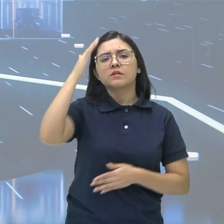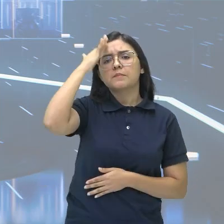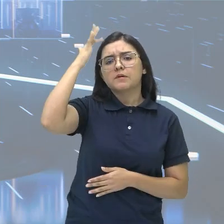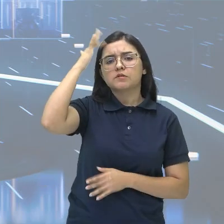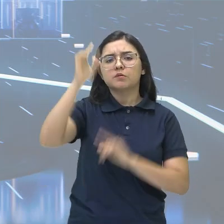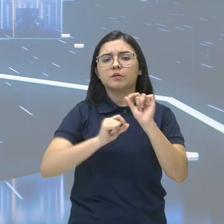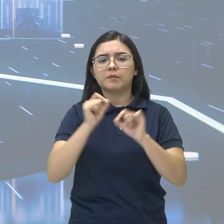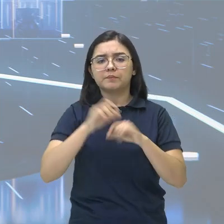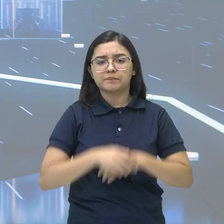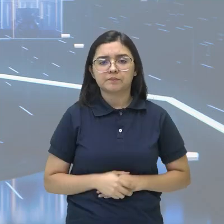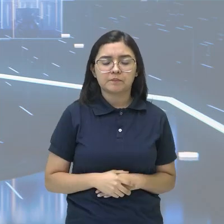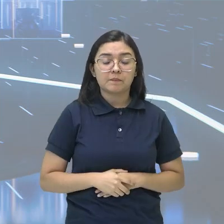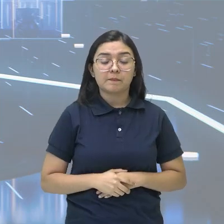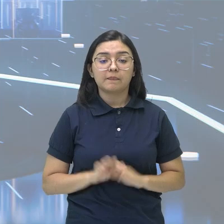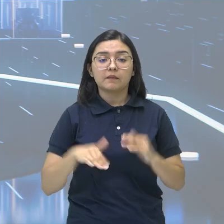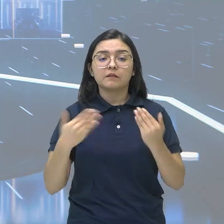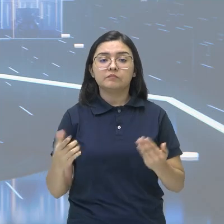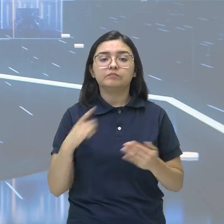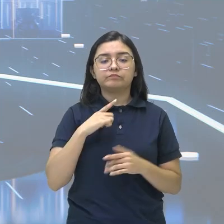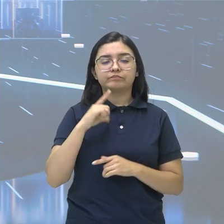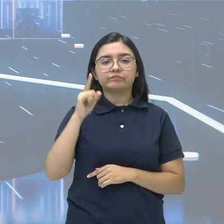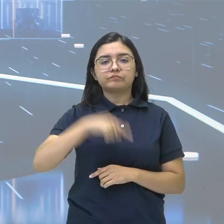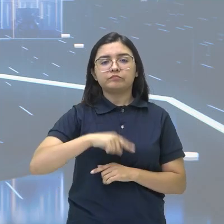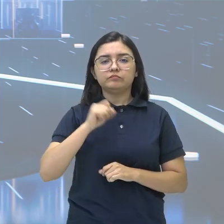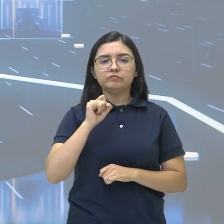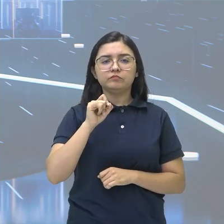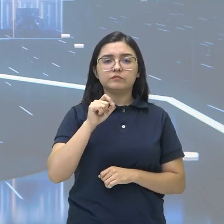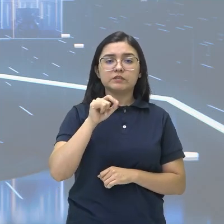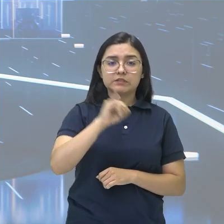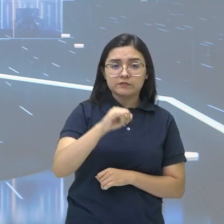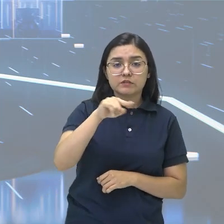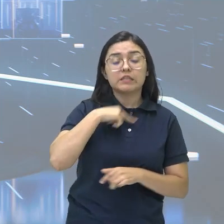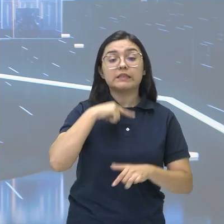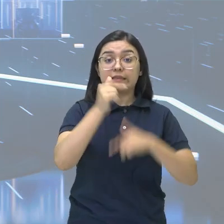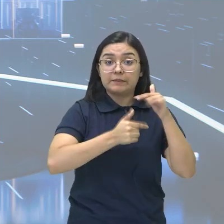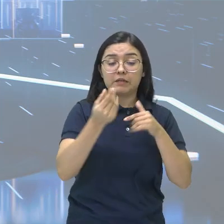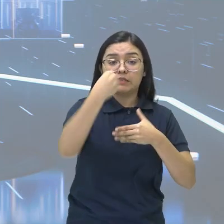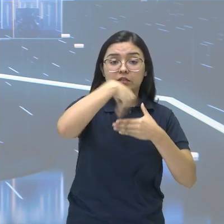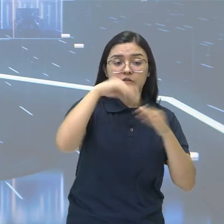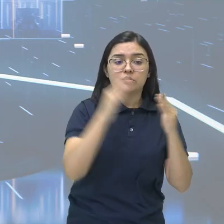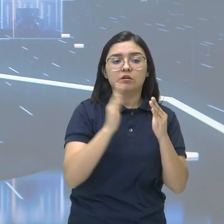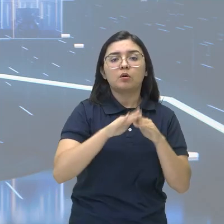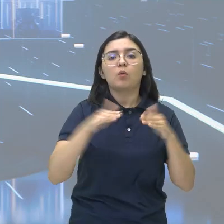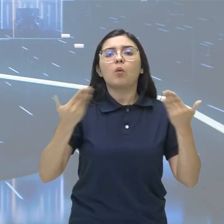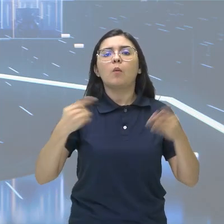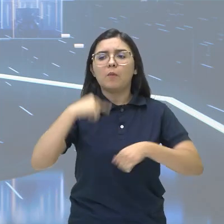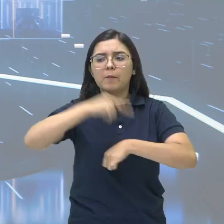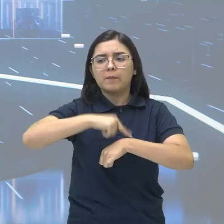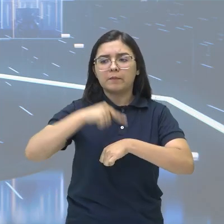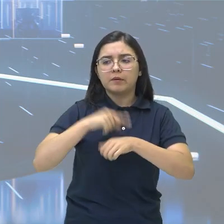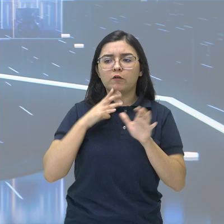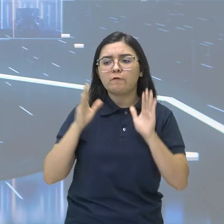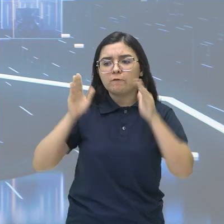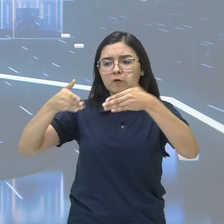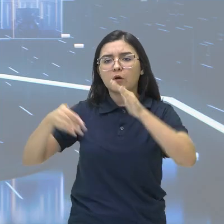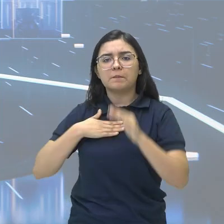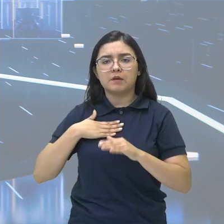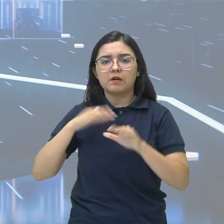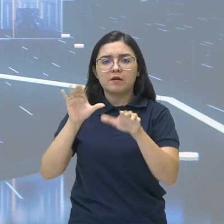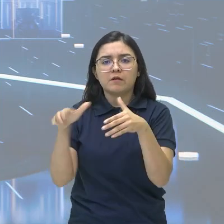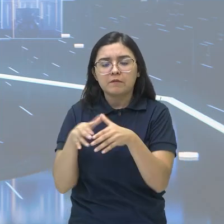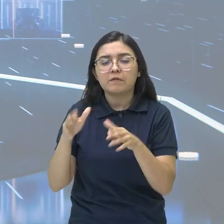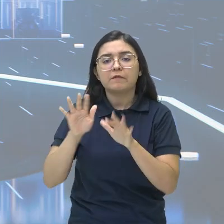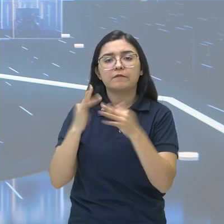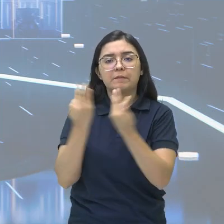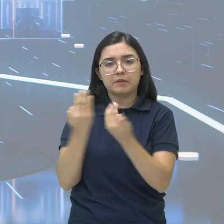né? Essa questão é muito... Se eu trabalho em casa, a que momento eu vou separar aquilo que é minha vida pessoal